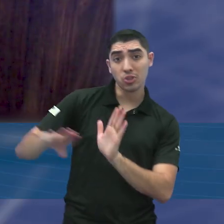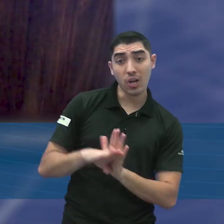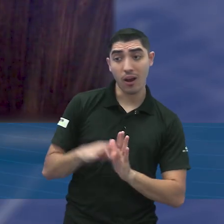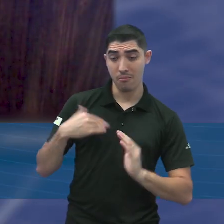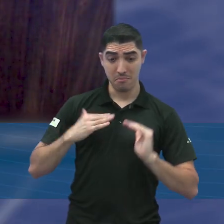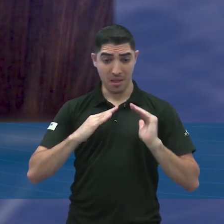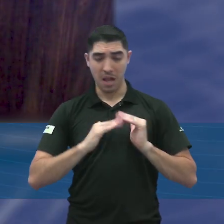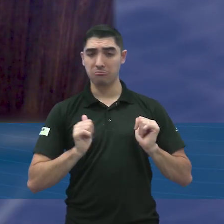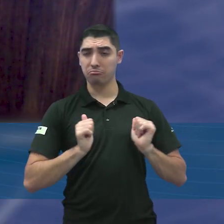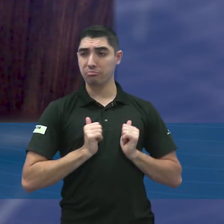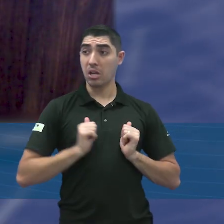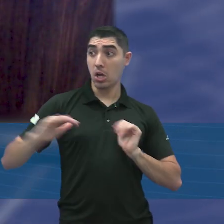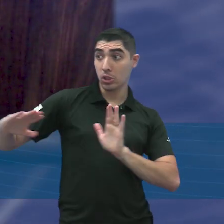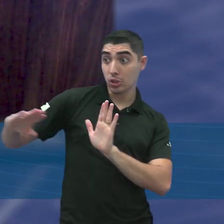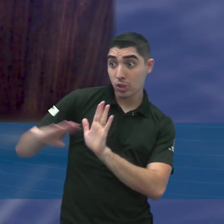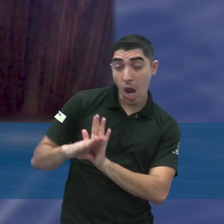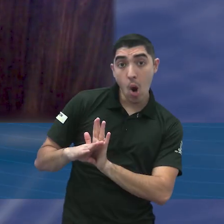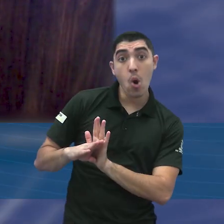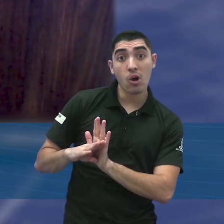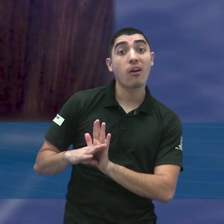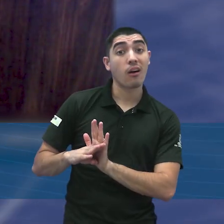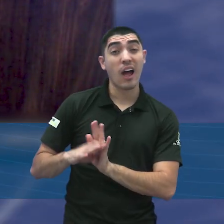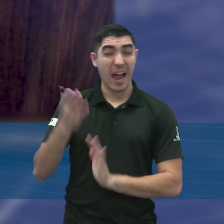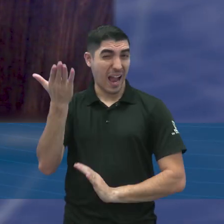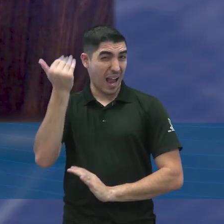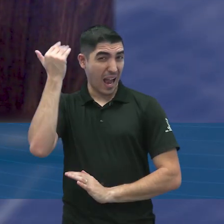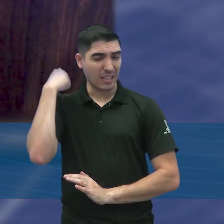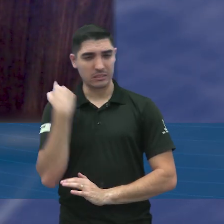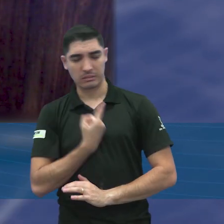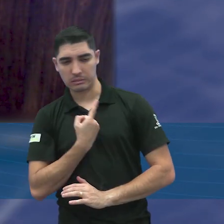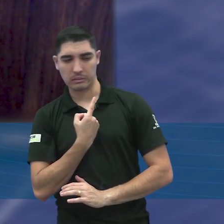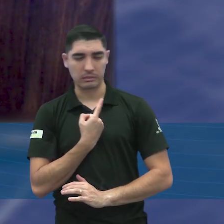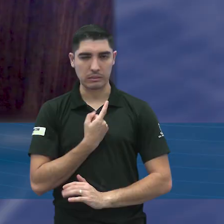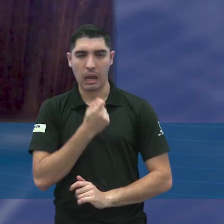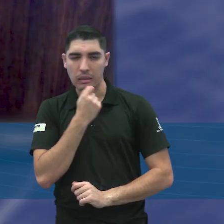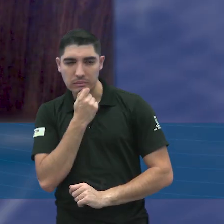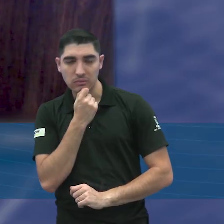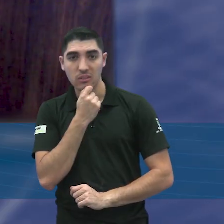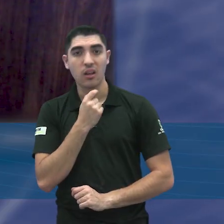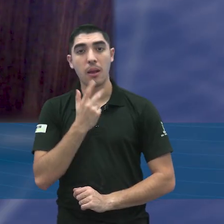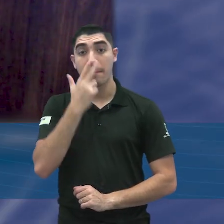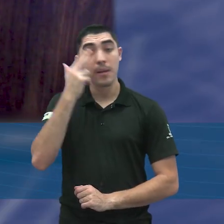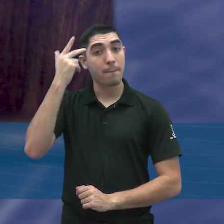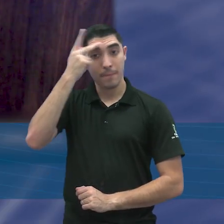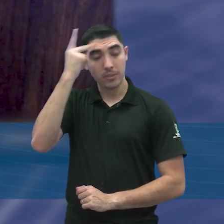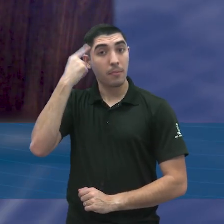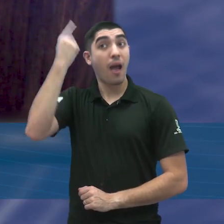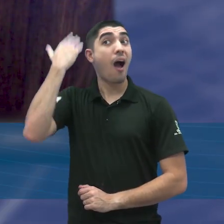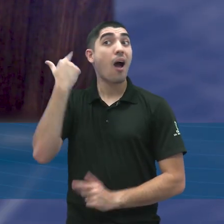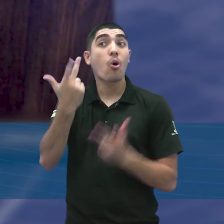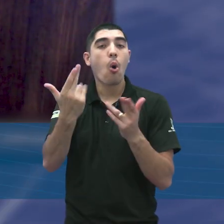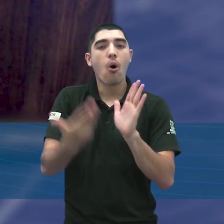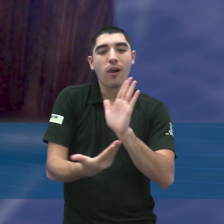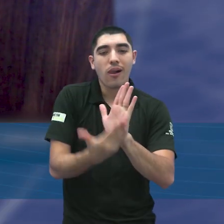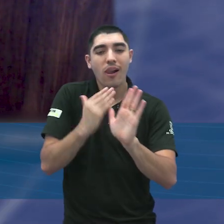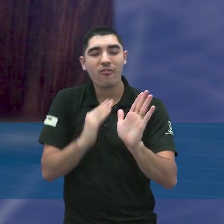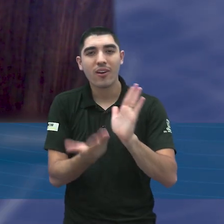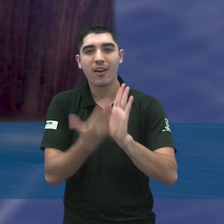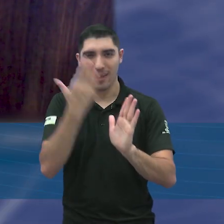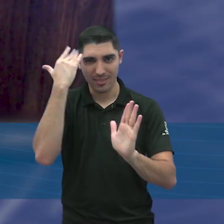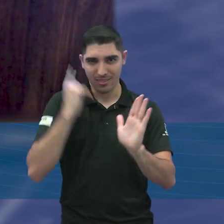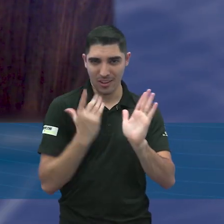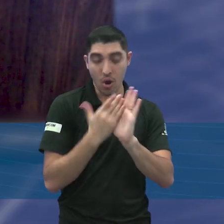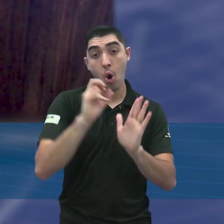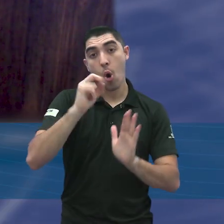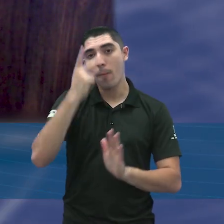à distância existia no passado de uma maneira muito mais incipiente, nos famosos catálogos, ou com os